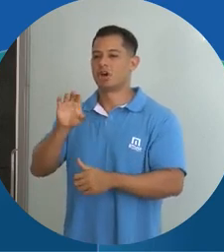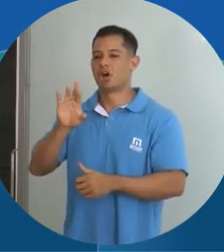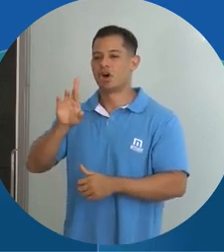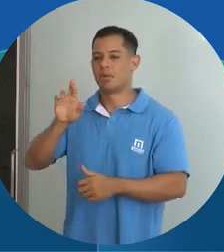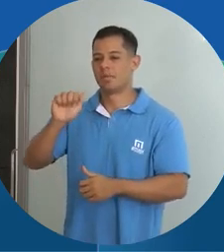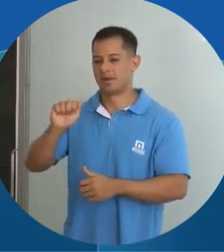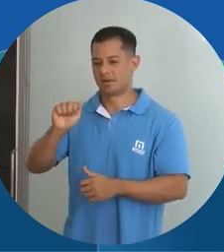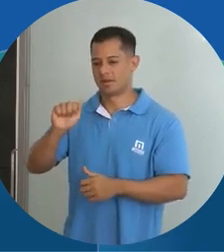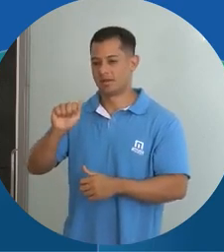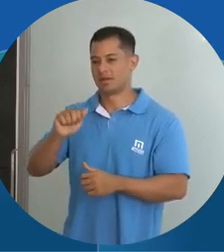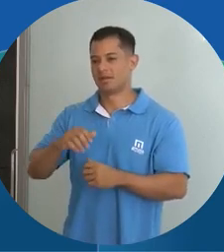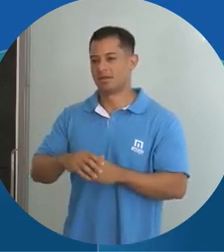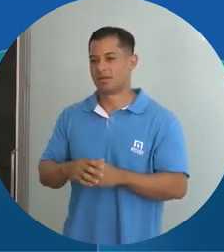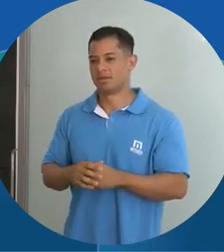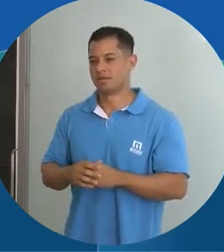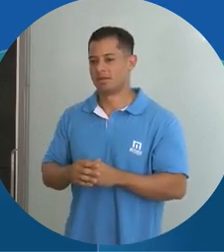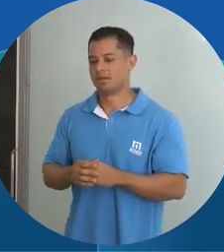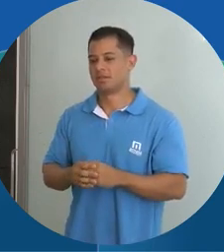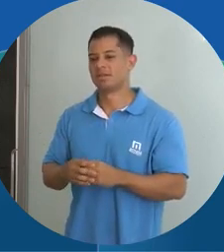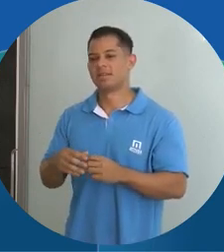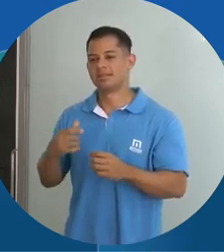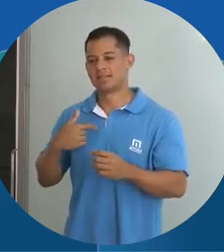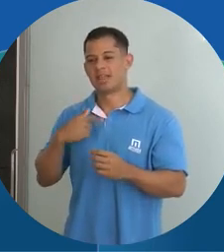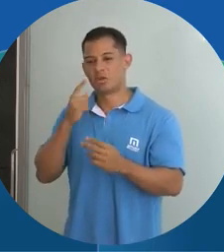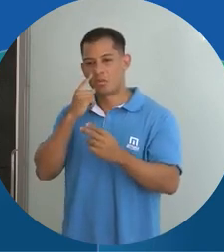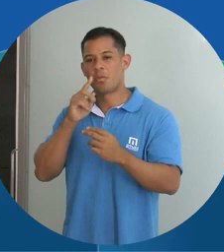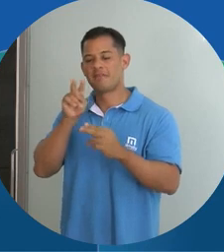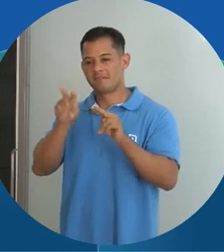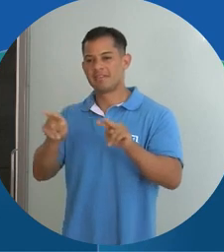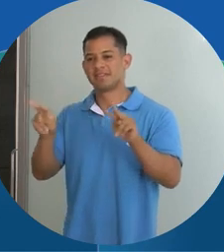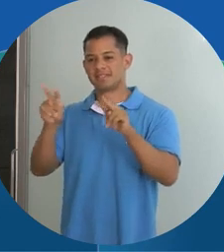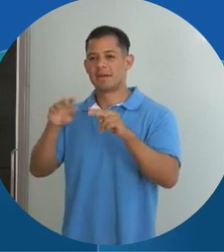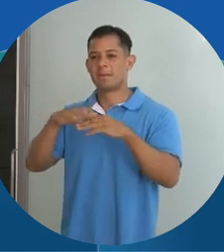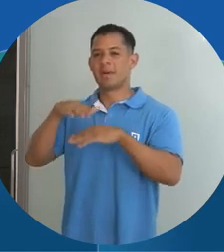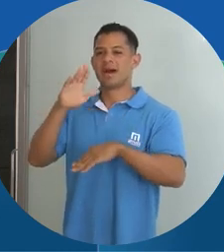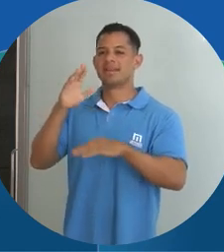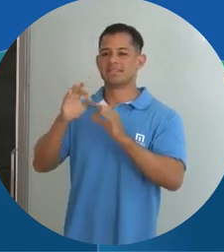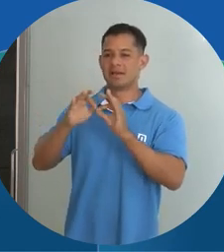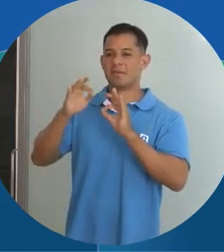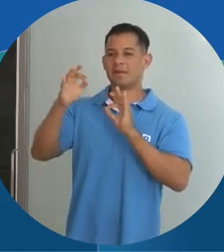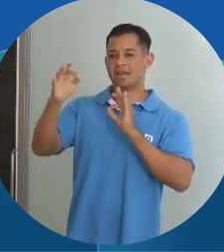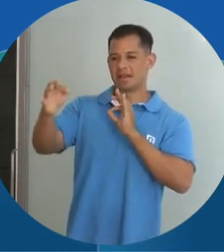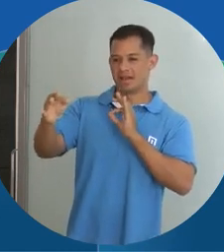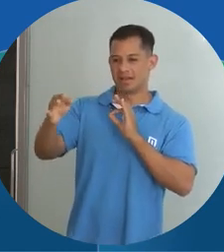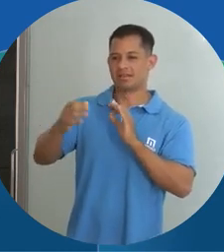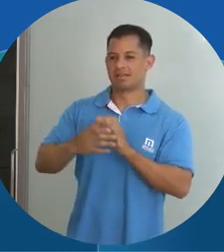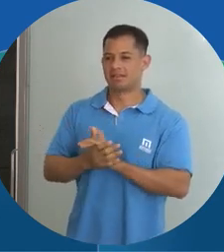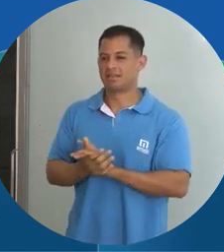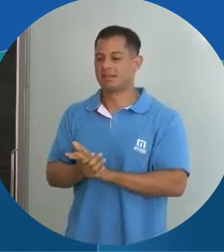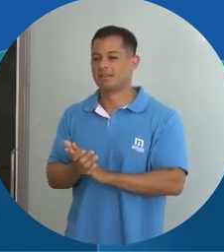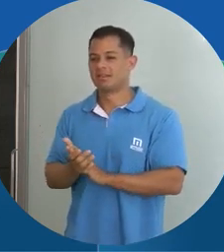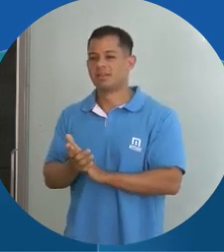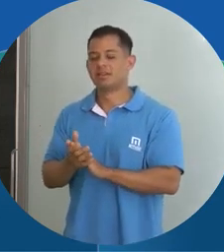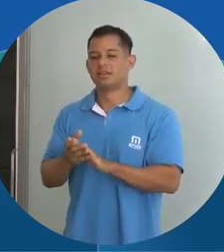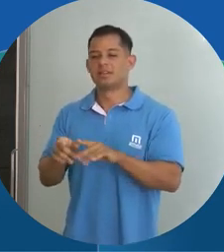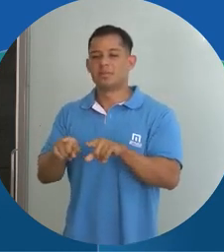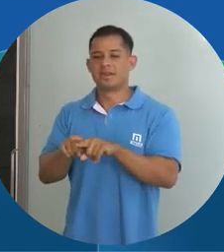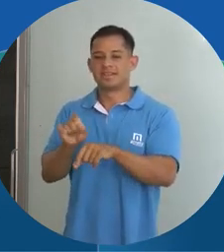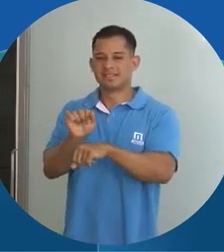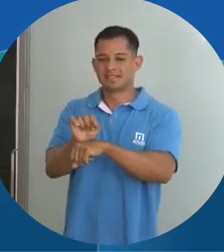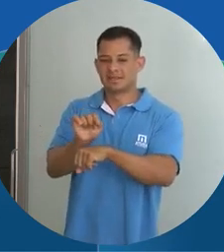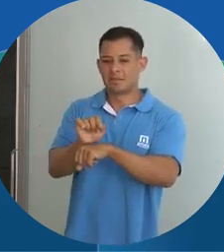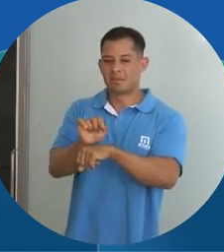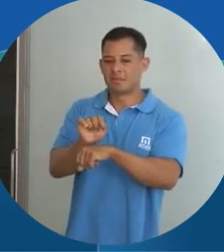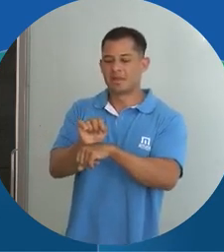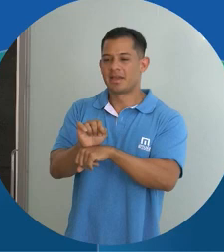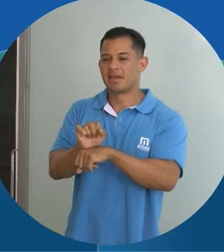Né, aqui uma vista mais ampliada, então a gente vê aqui os operários, a questão das esperas na parede, né,